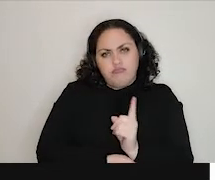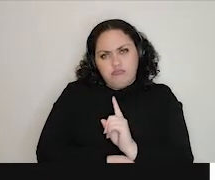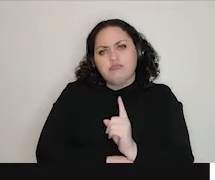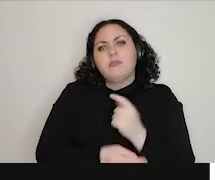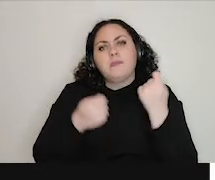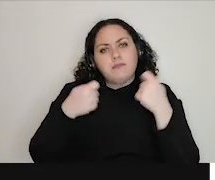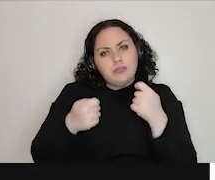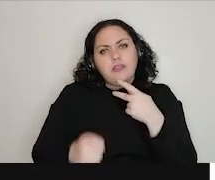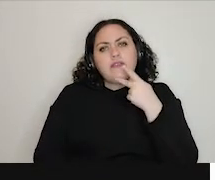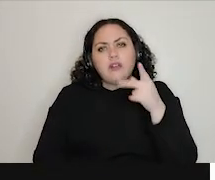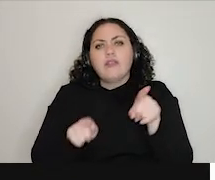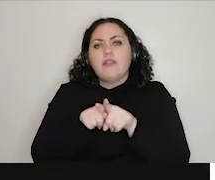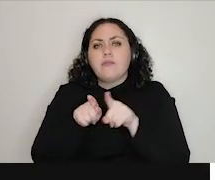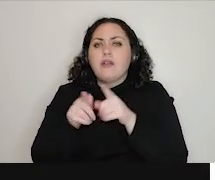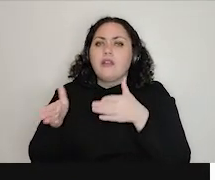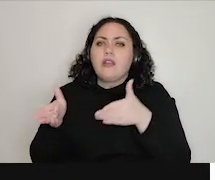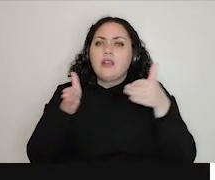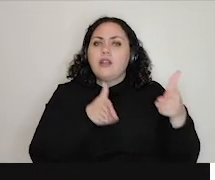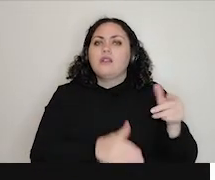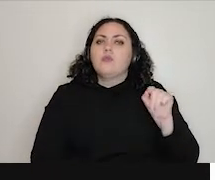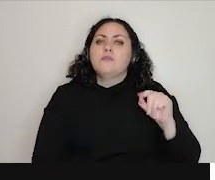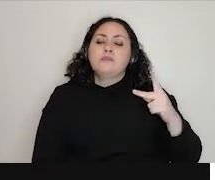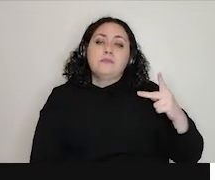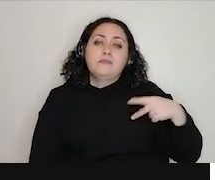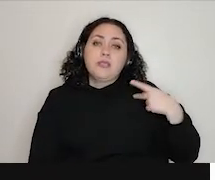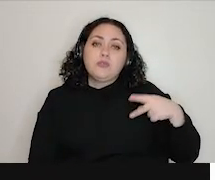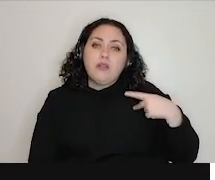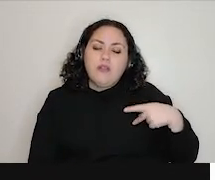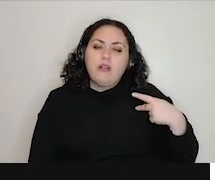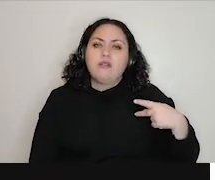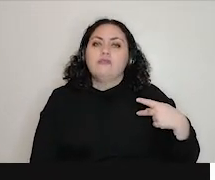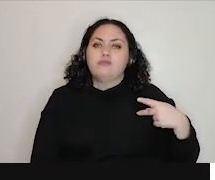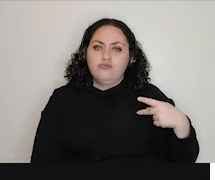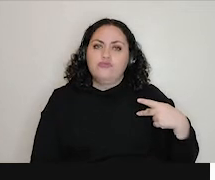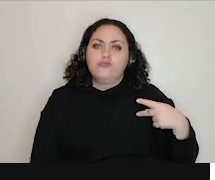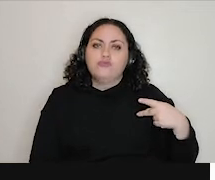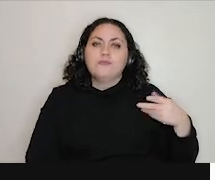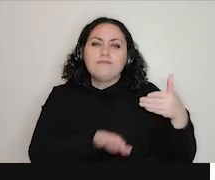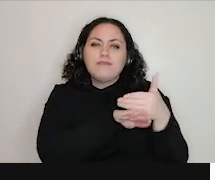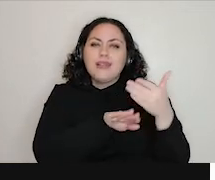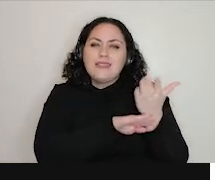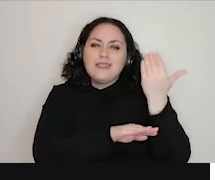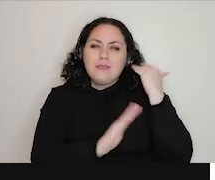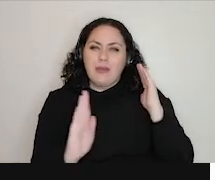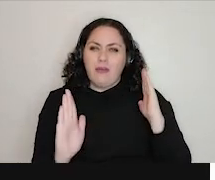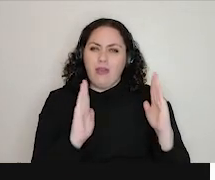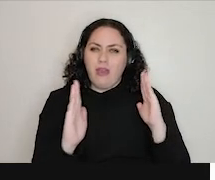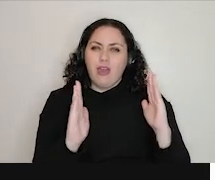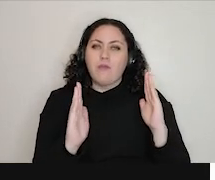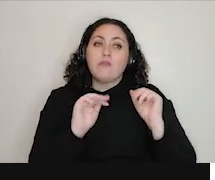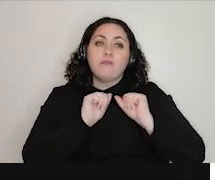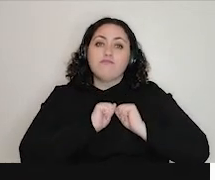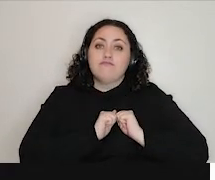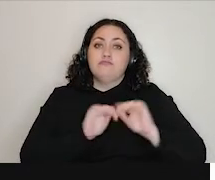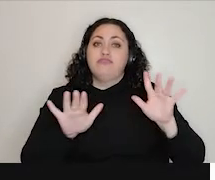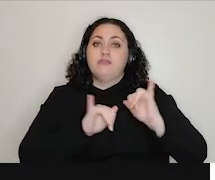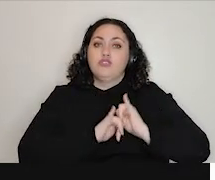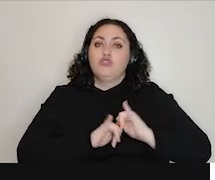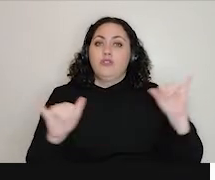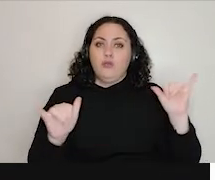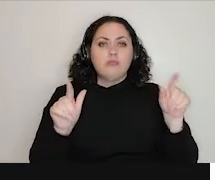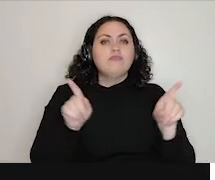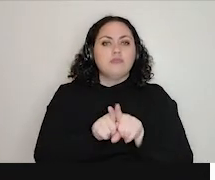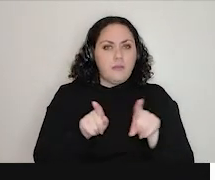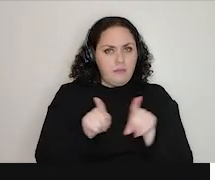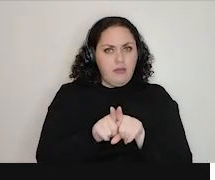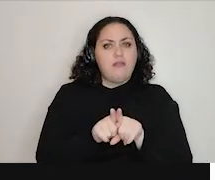um cenário só de perdas, né? A gente tem que fazer também menção a personagens que protagonizaram